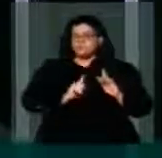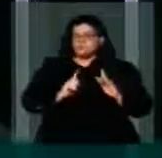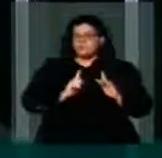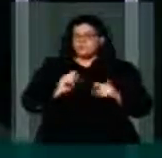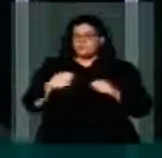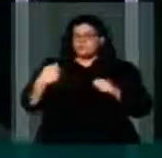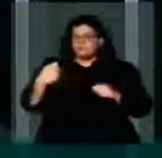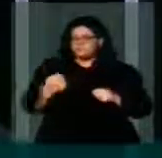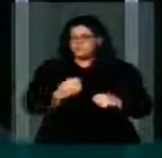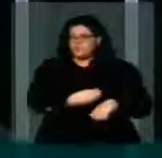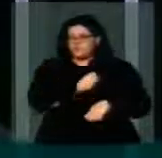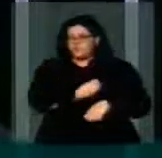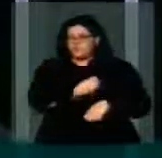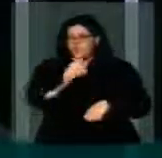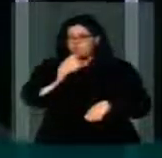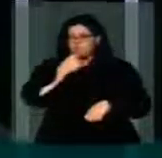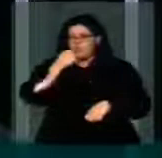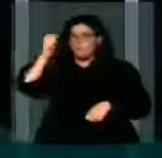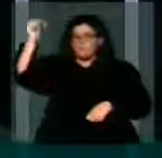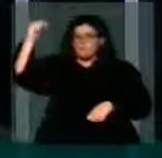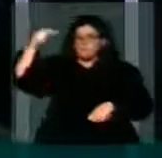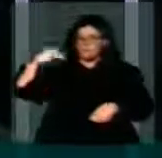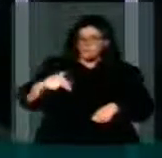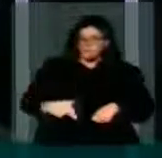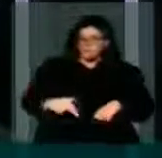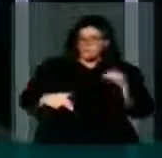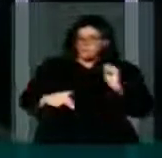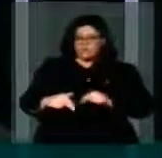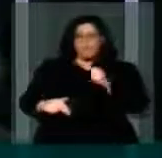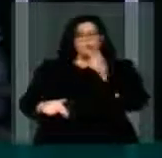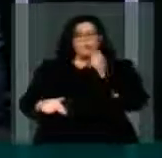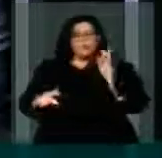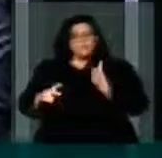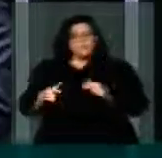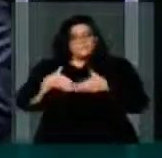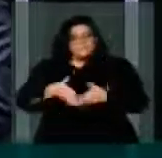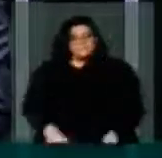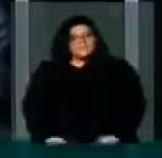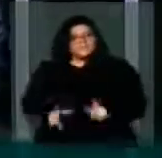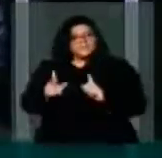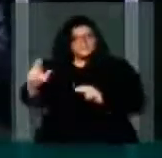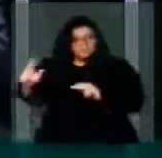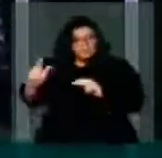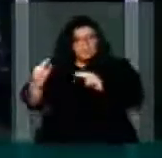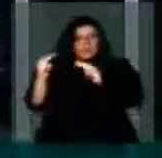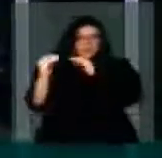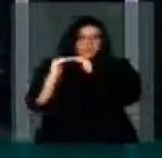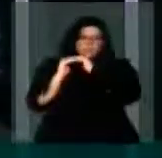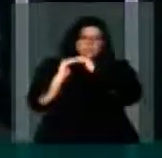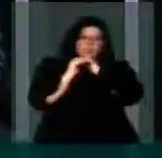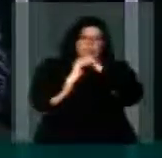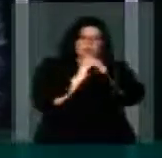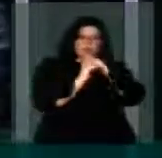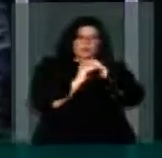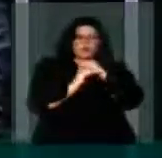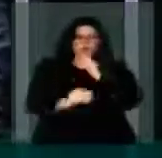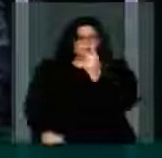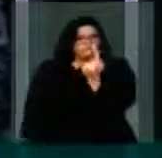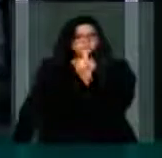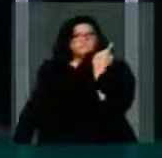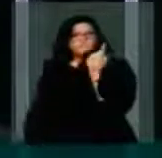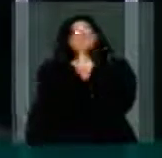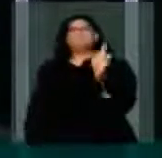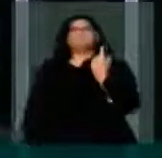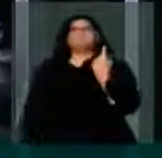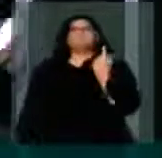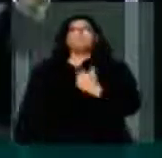homem, ele se fez gente. Ele veio para se fazer um como nós. Então não tem nada de alienação no